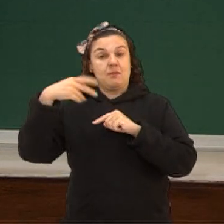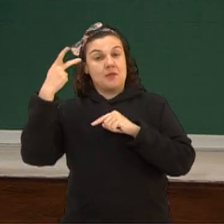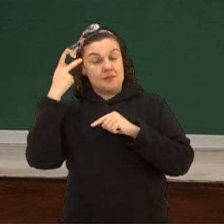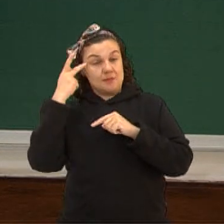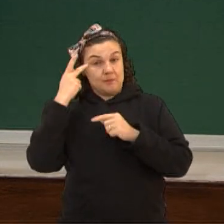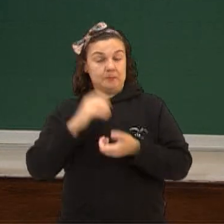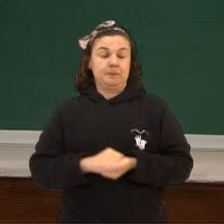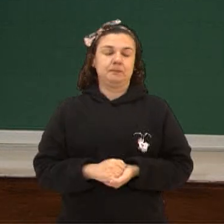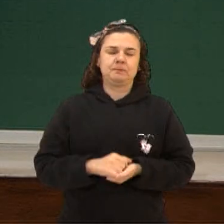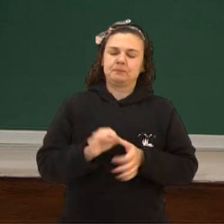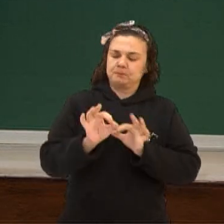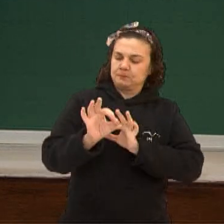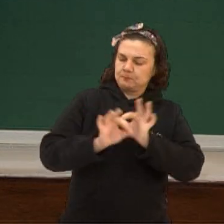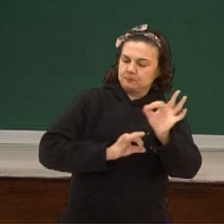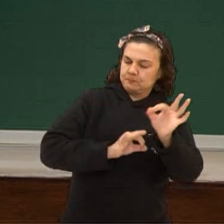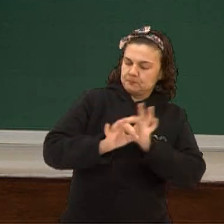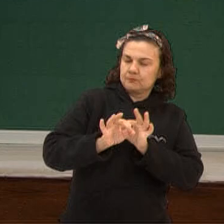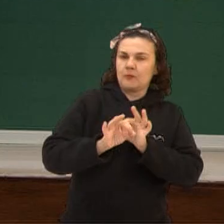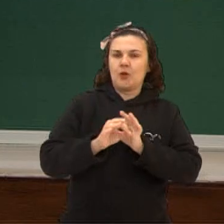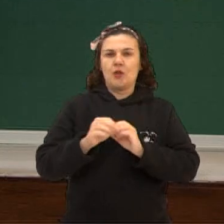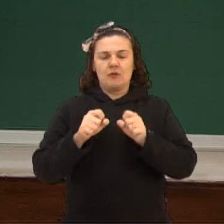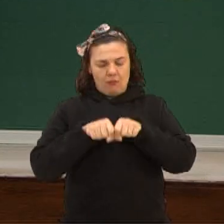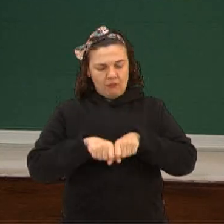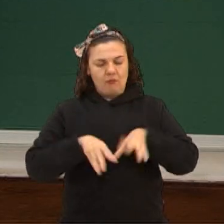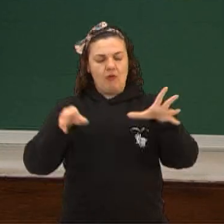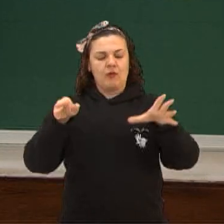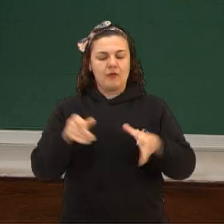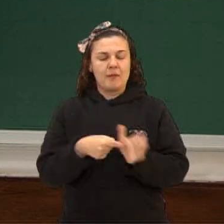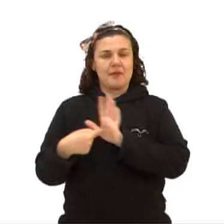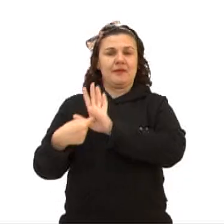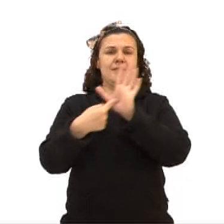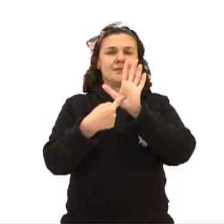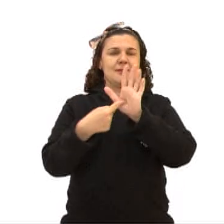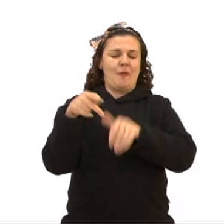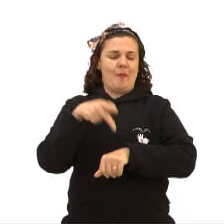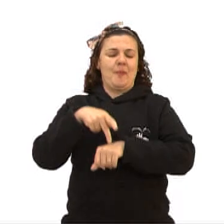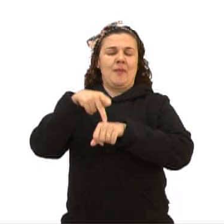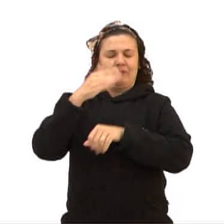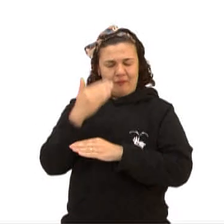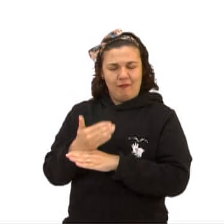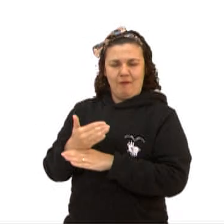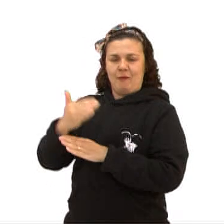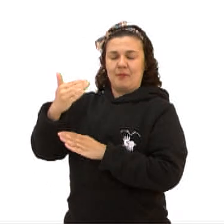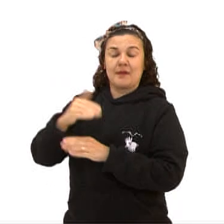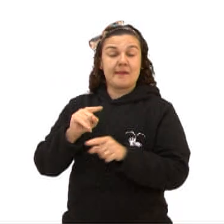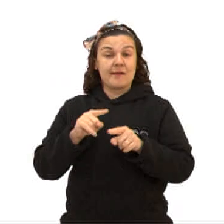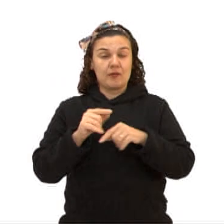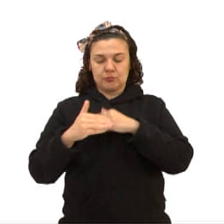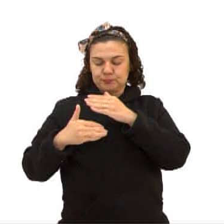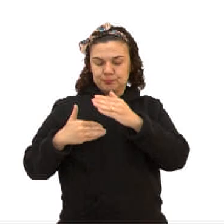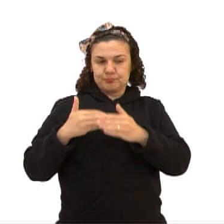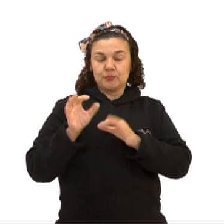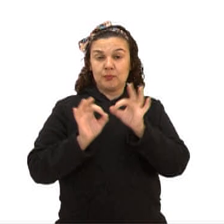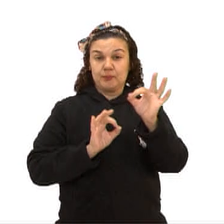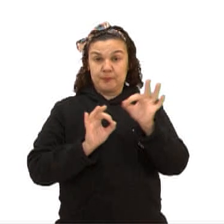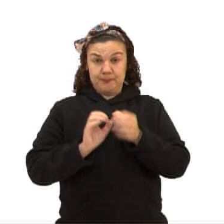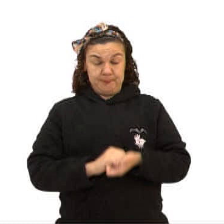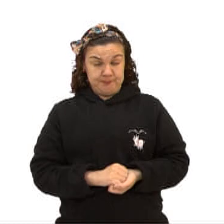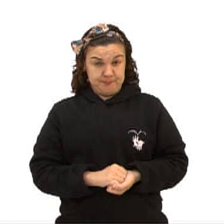elaboraram o projeto, foi feita a solenidade para a inauguração da pedra fundamental, do reservatório, feitos todos os